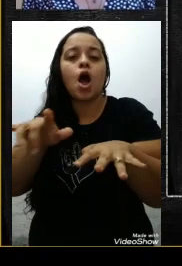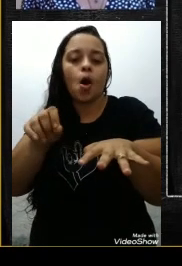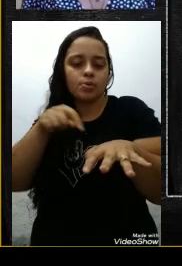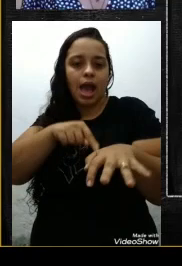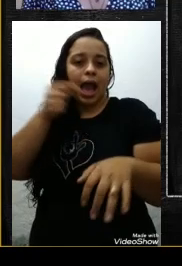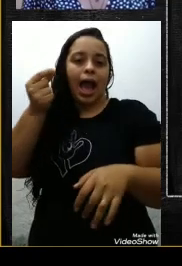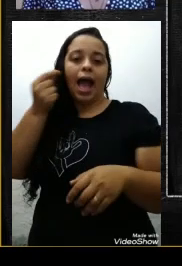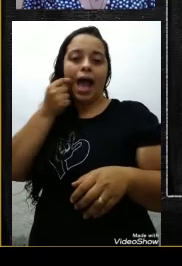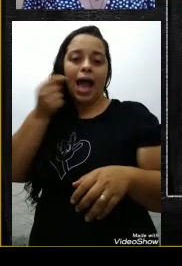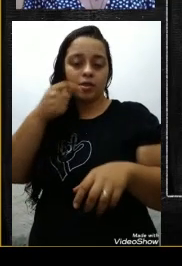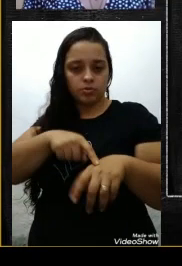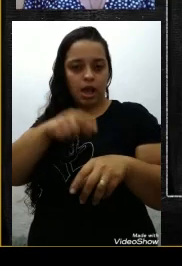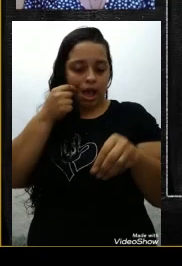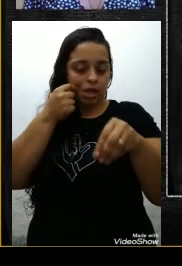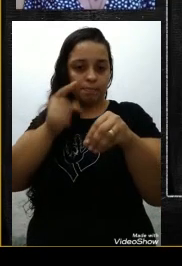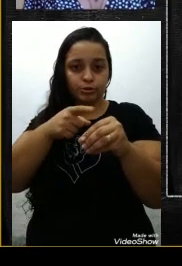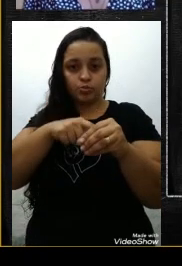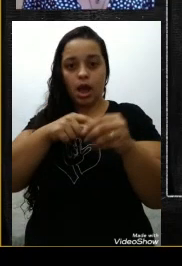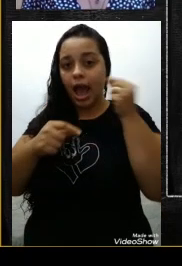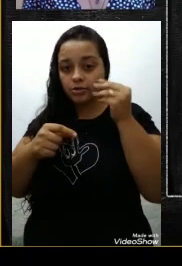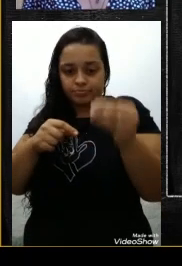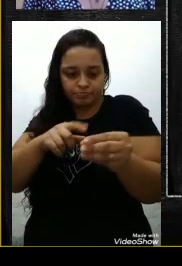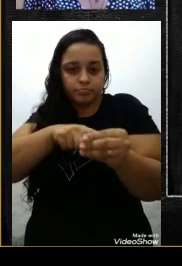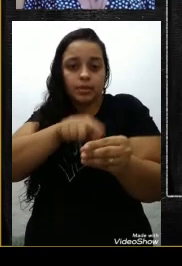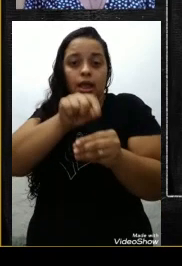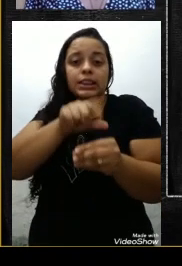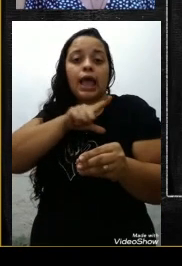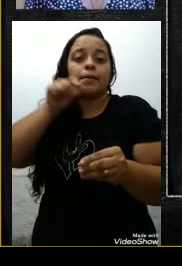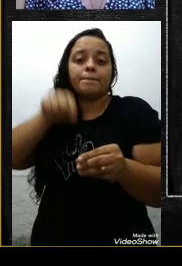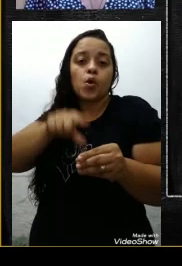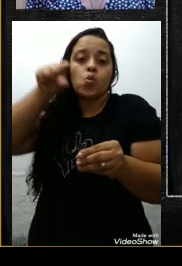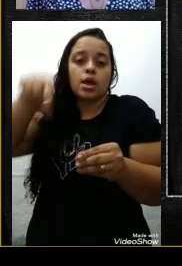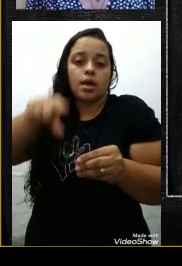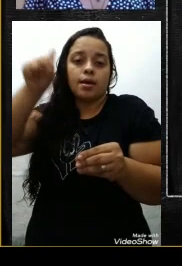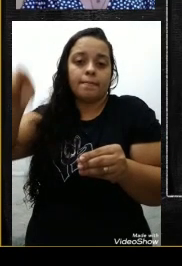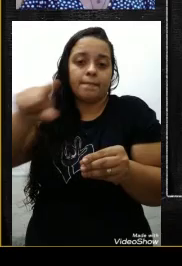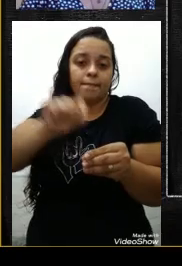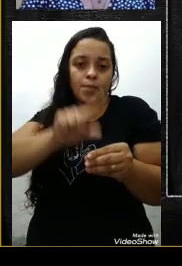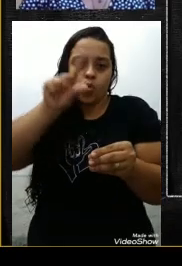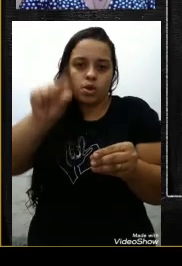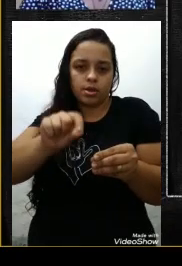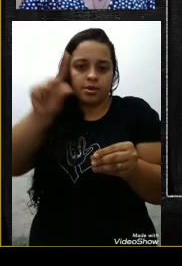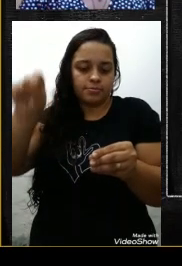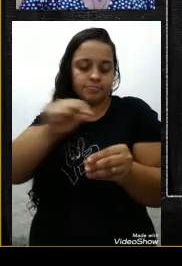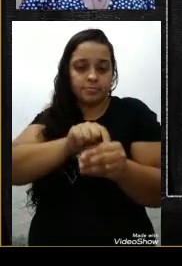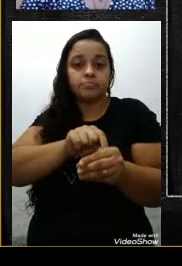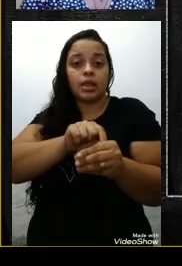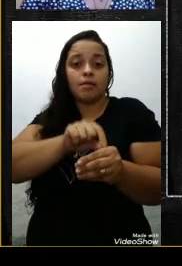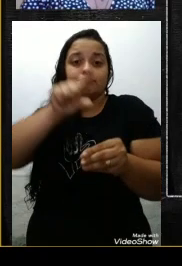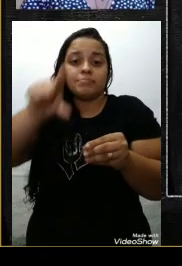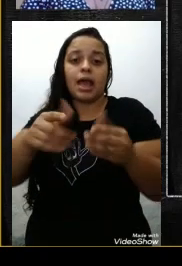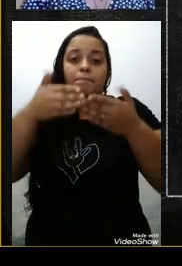transmitida pela pulga, pela picada da pulga dos ratos que viajavam nos navios e que